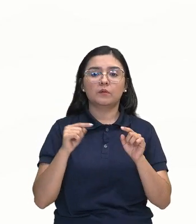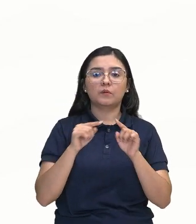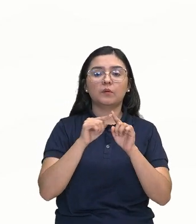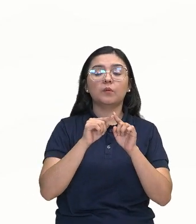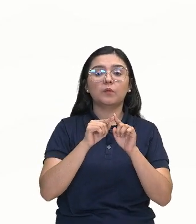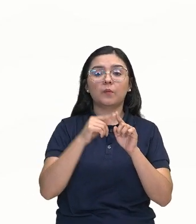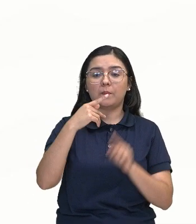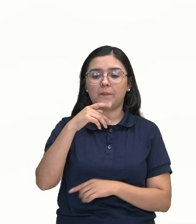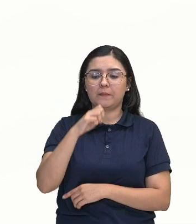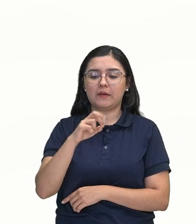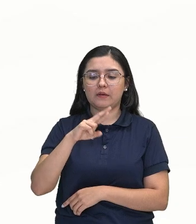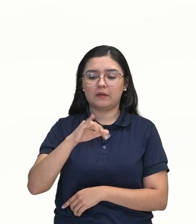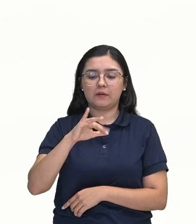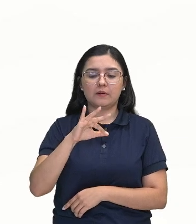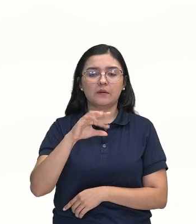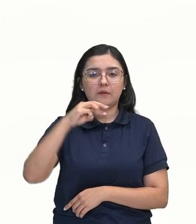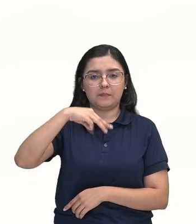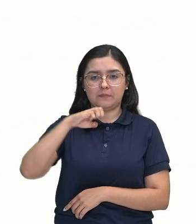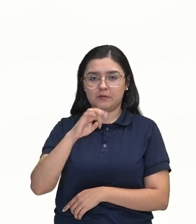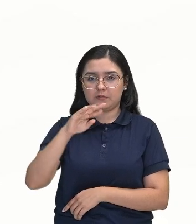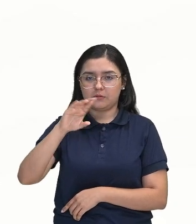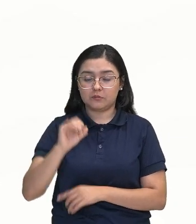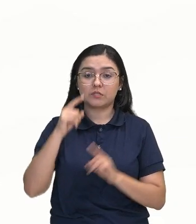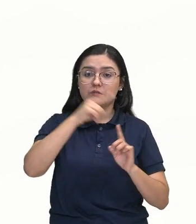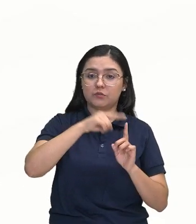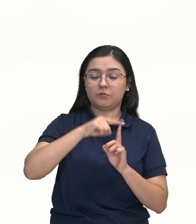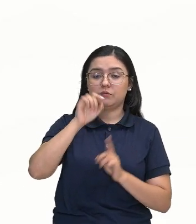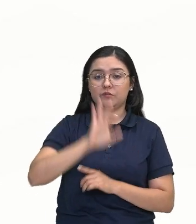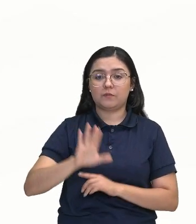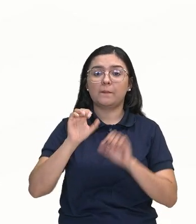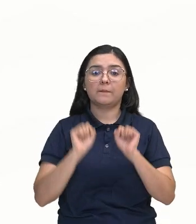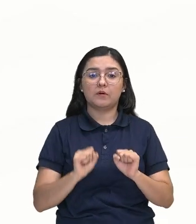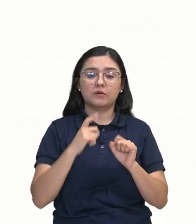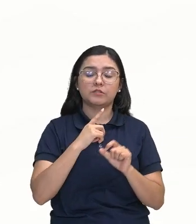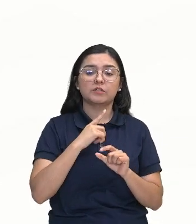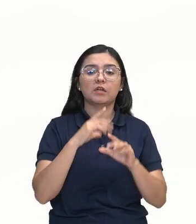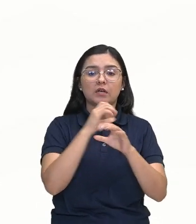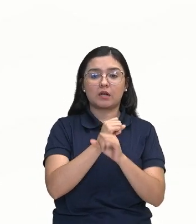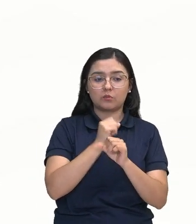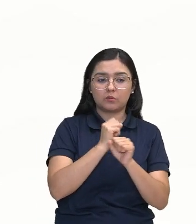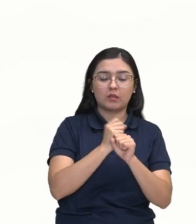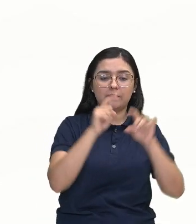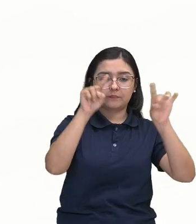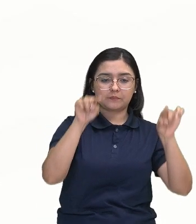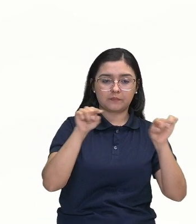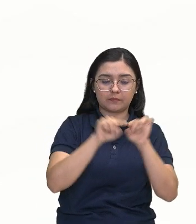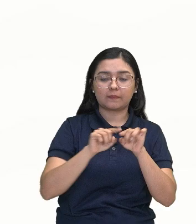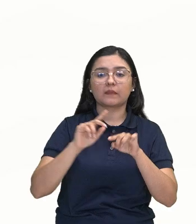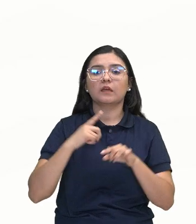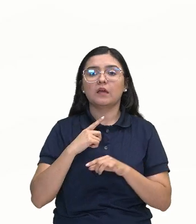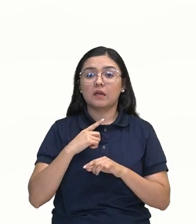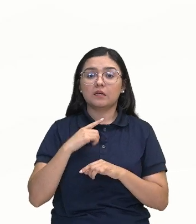desse tipo de figura? Você pode calcular, no caso, o perímetro individual e depois somar tudo, mas